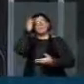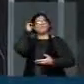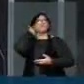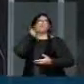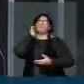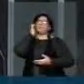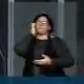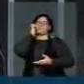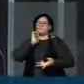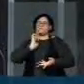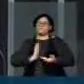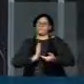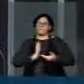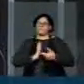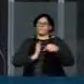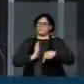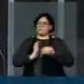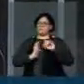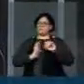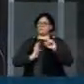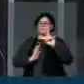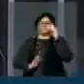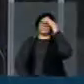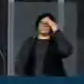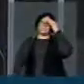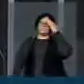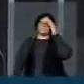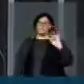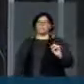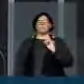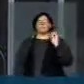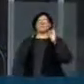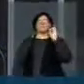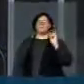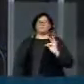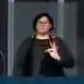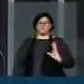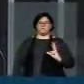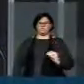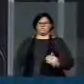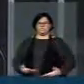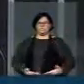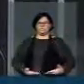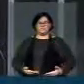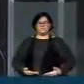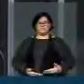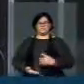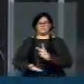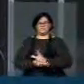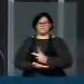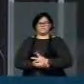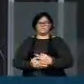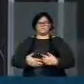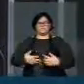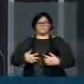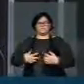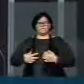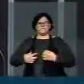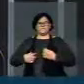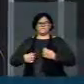sem entender a importância de todos os seus servidores permanentes. E a polícia